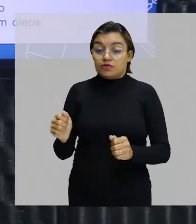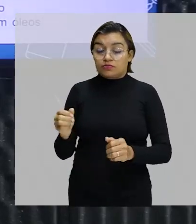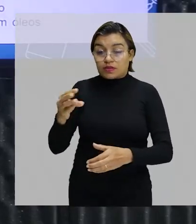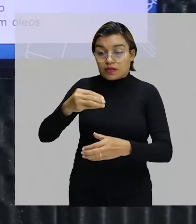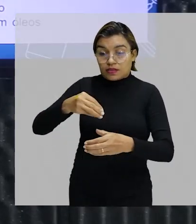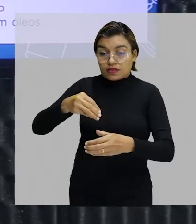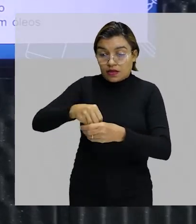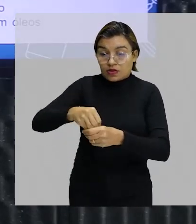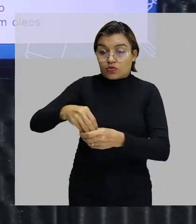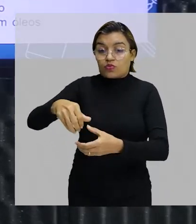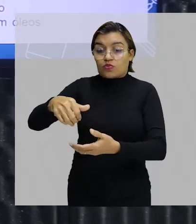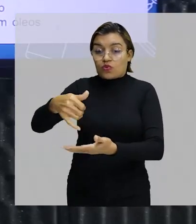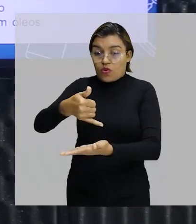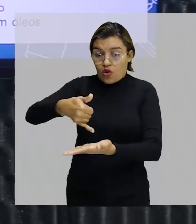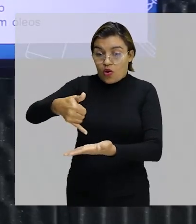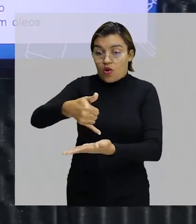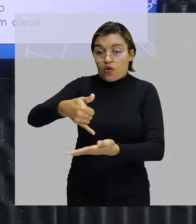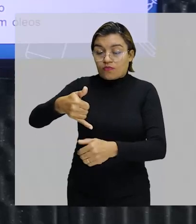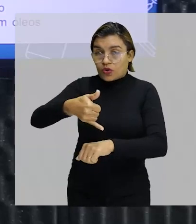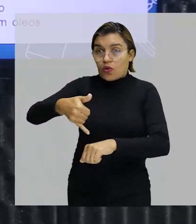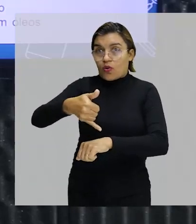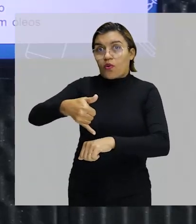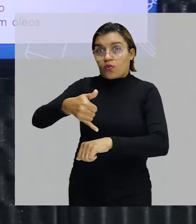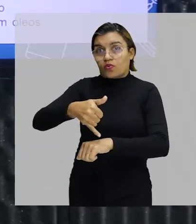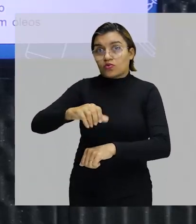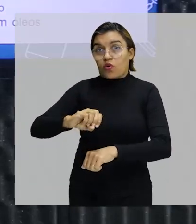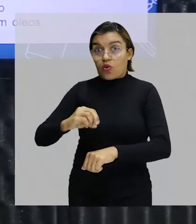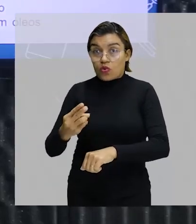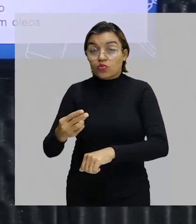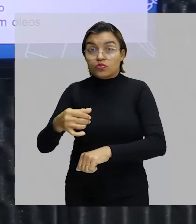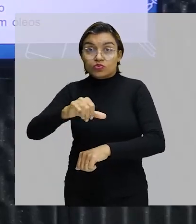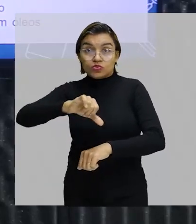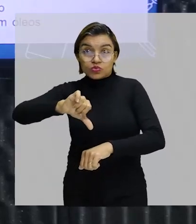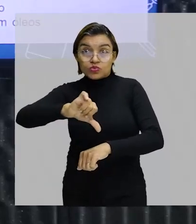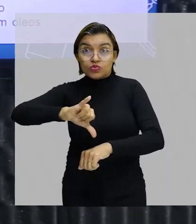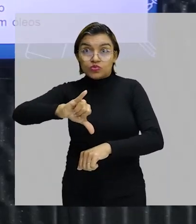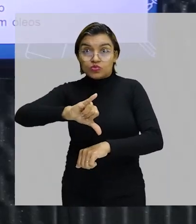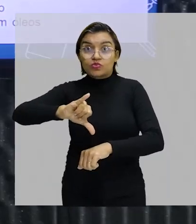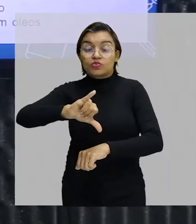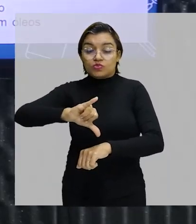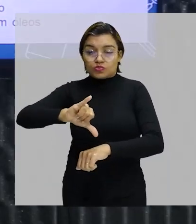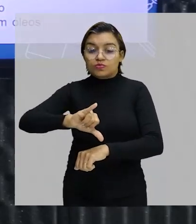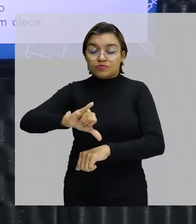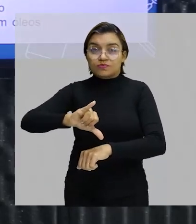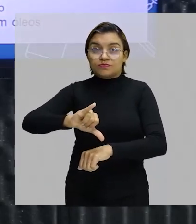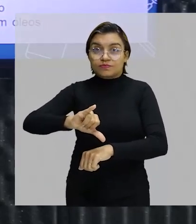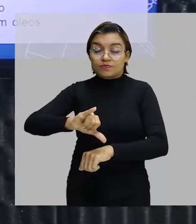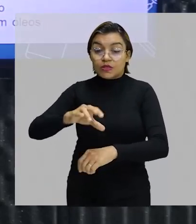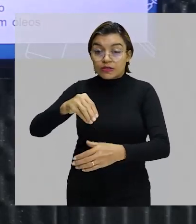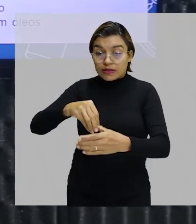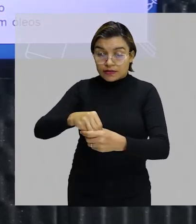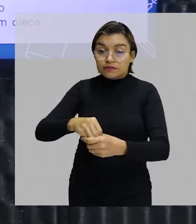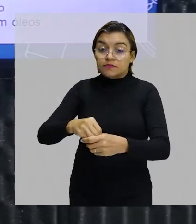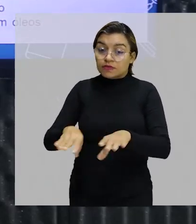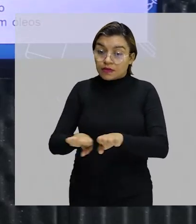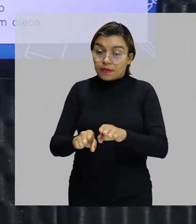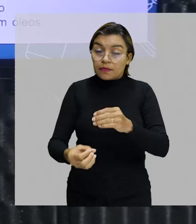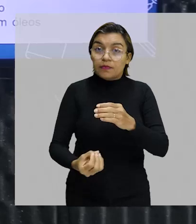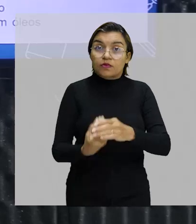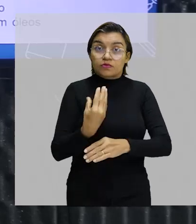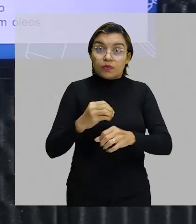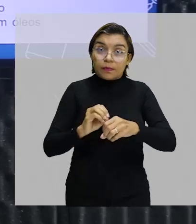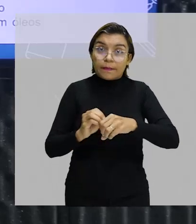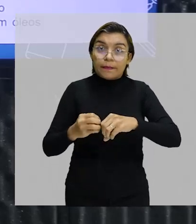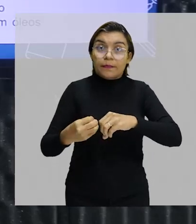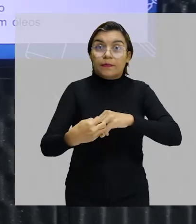ou gorduras. A fonte dos triglicerídeos, óleos ou gorduras e a produção também de